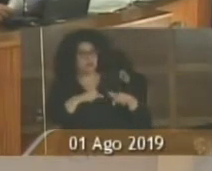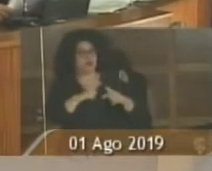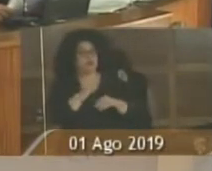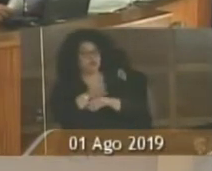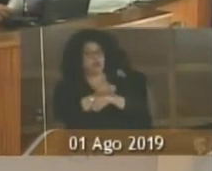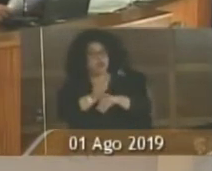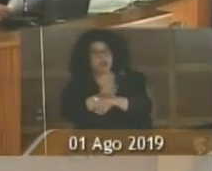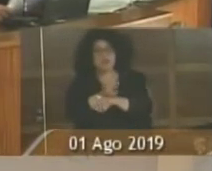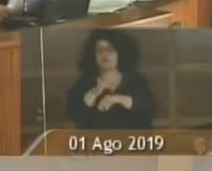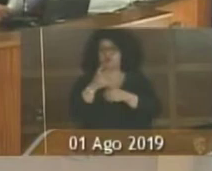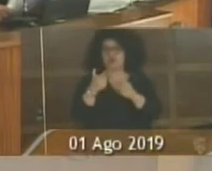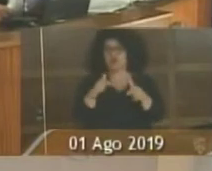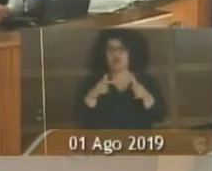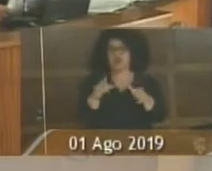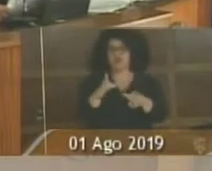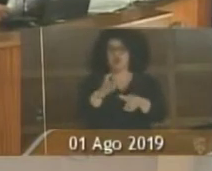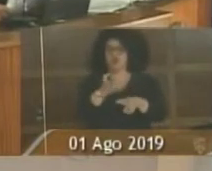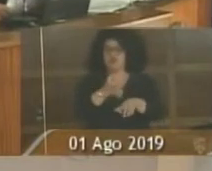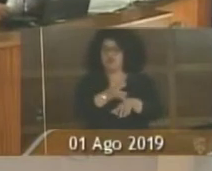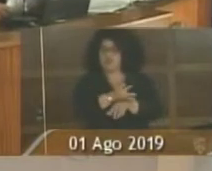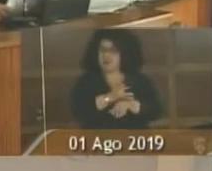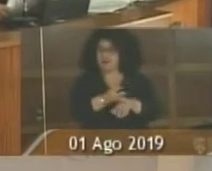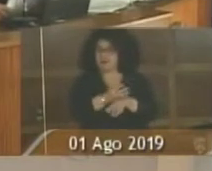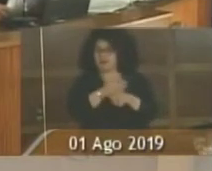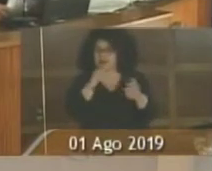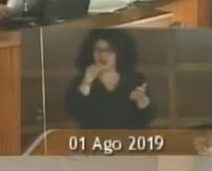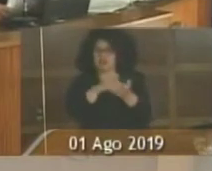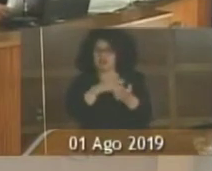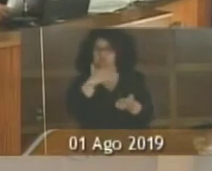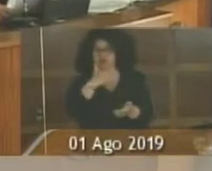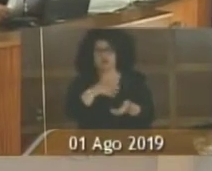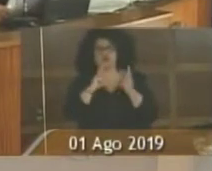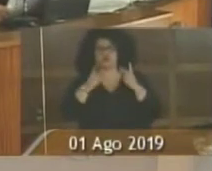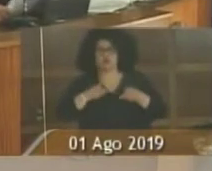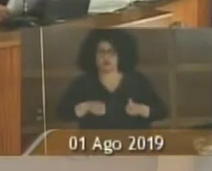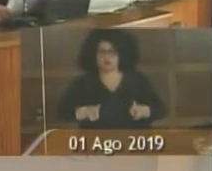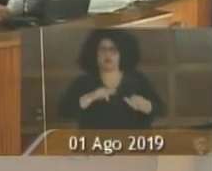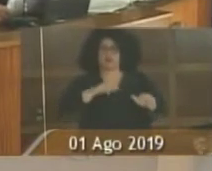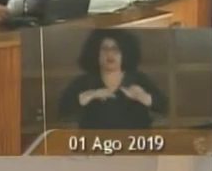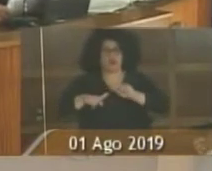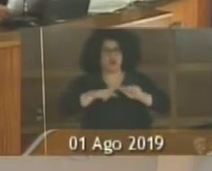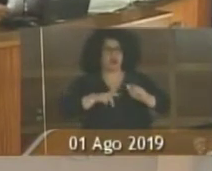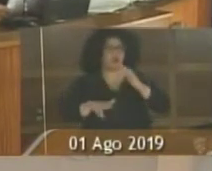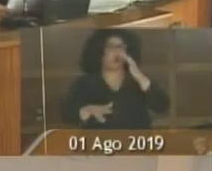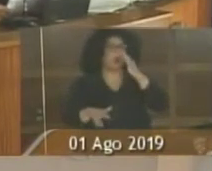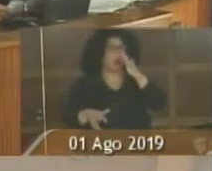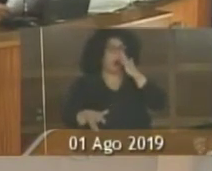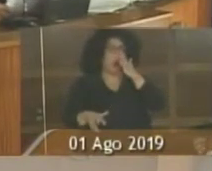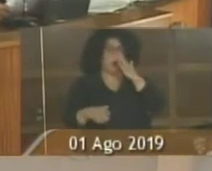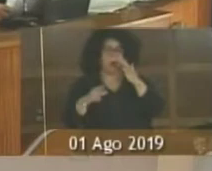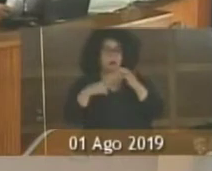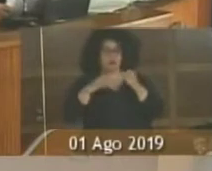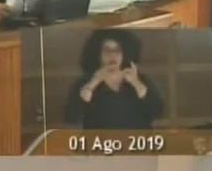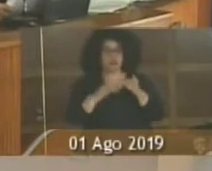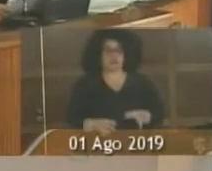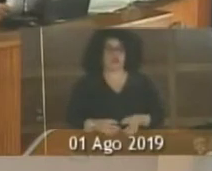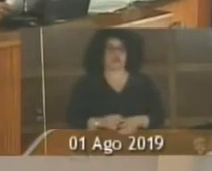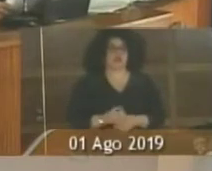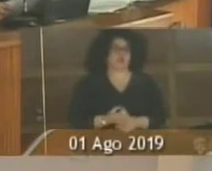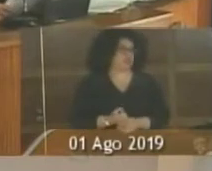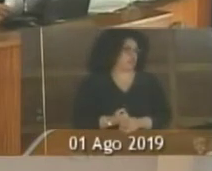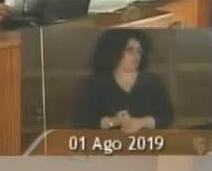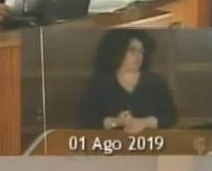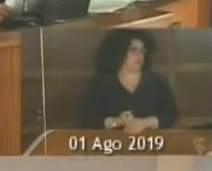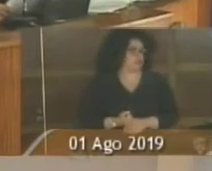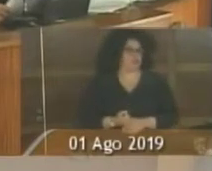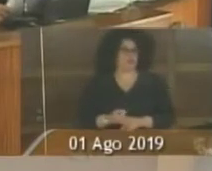certeza que daqui até o final do ano os vereadores vão continuar trabalhando, continuar fazendo o melhor pela nossa cidade, né? E